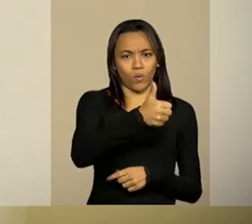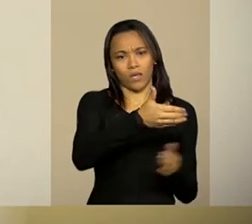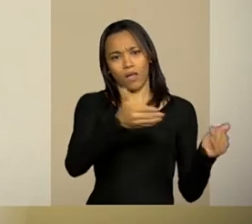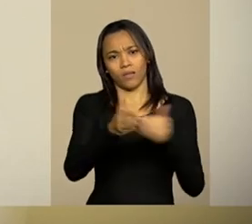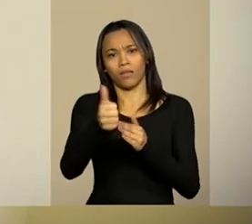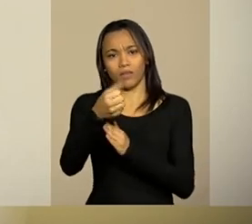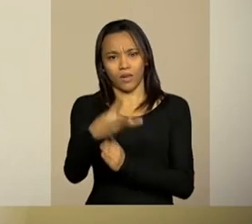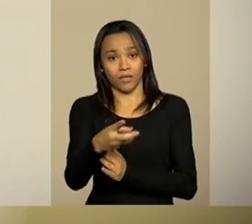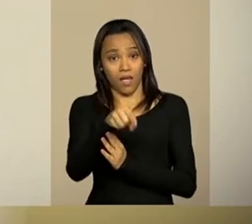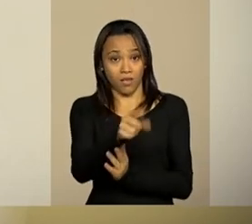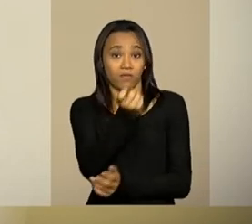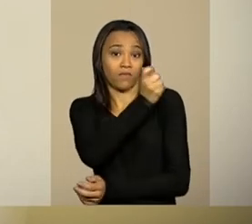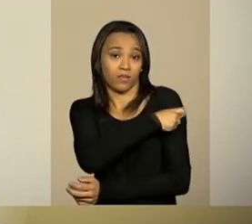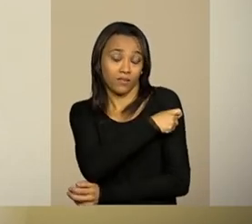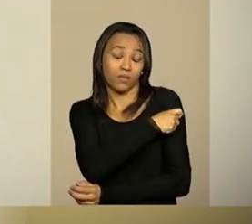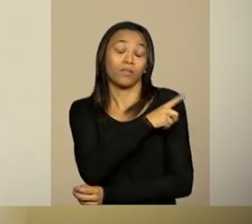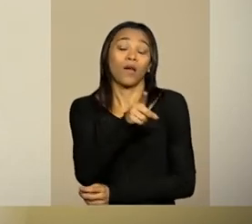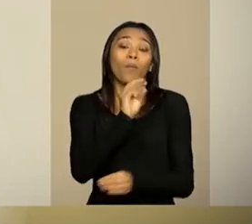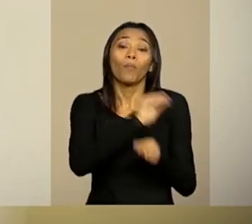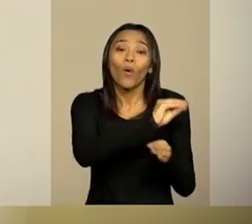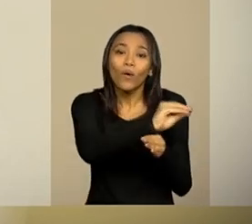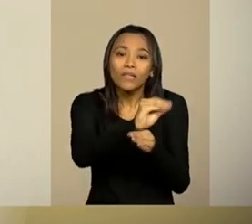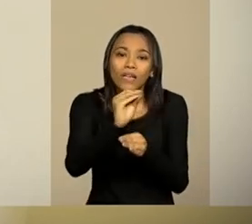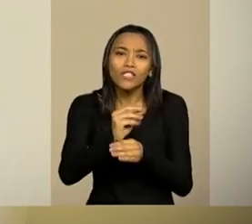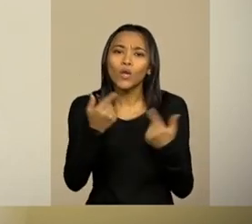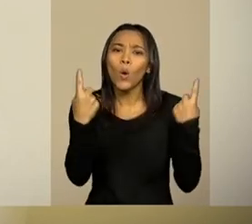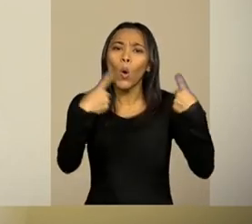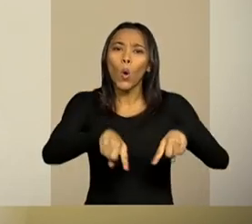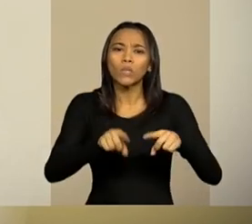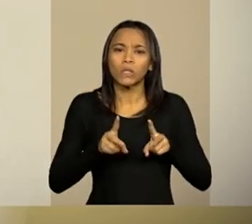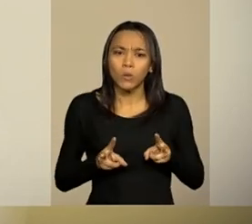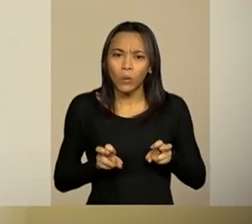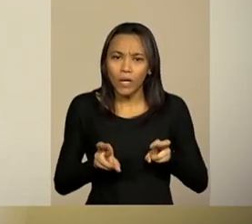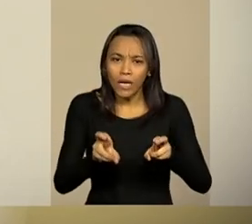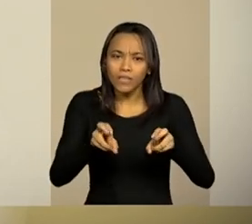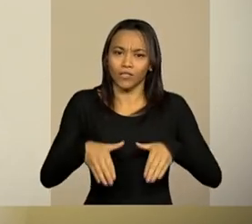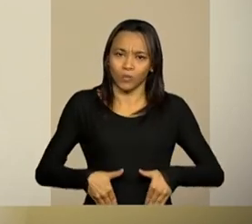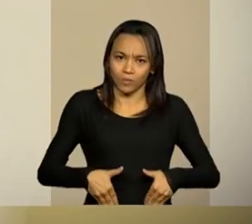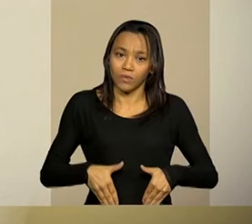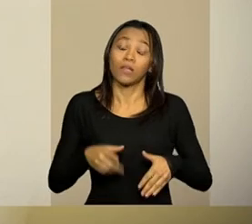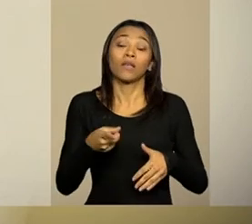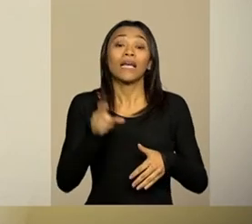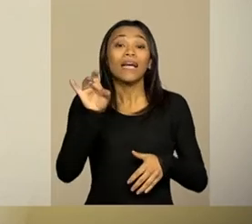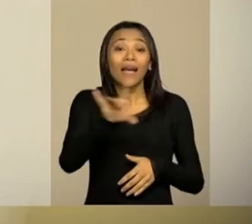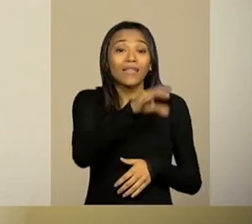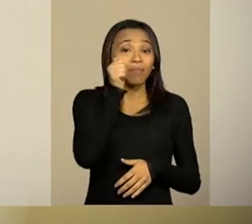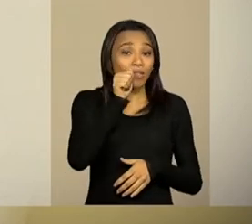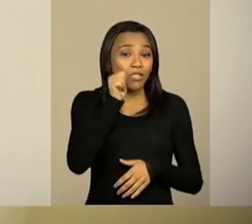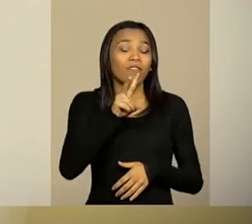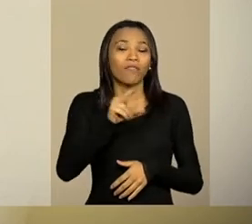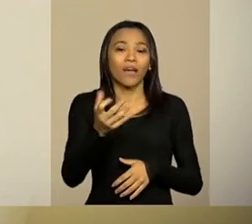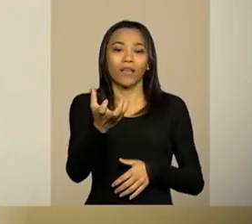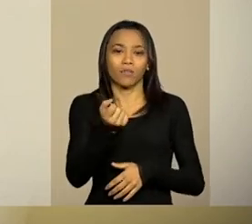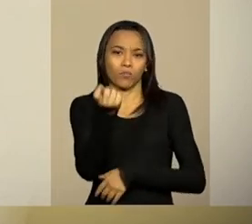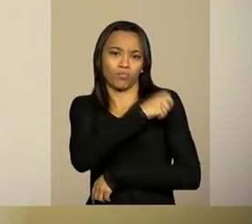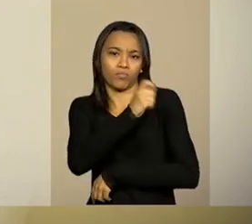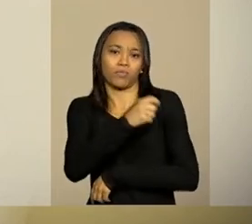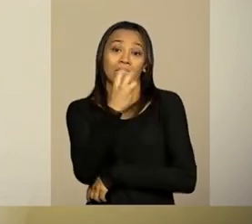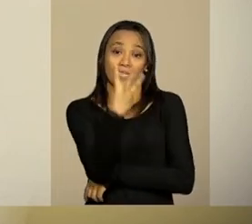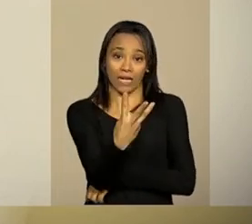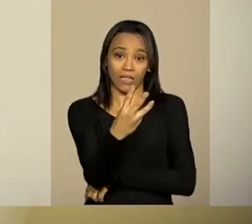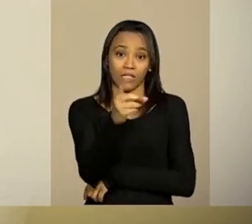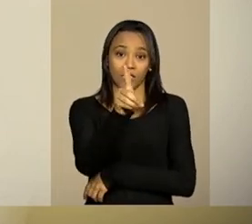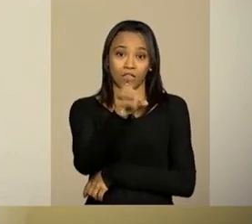de idade essa vacina oferece proteção contra o câncer do colo de útero cada menina vai receber três doses